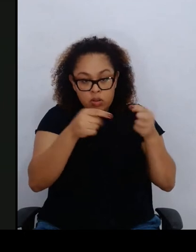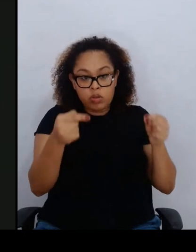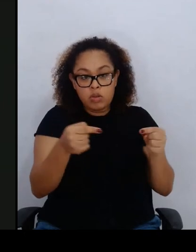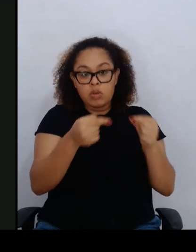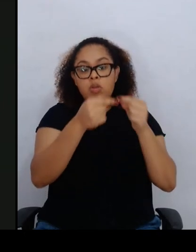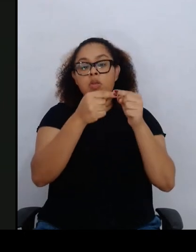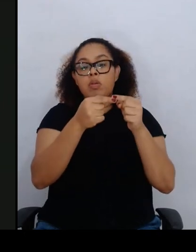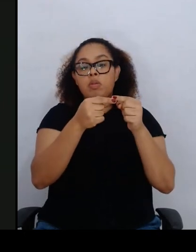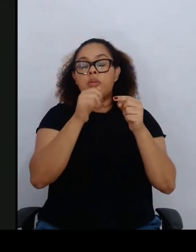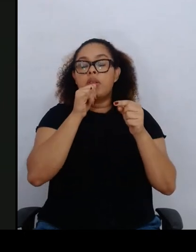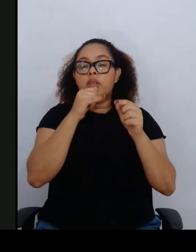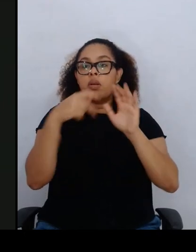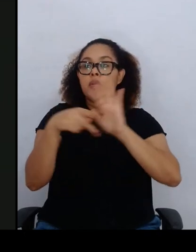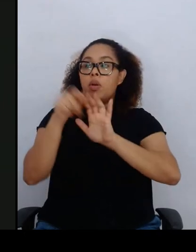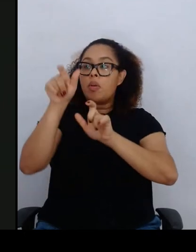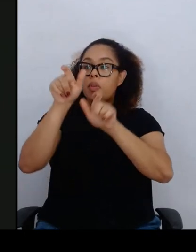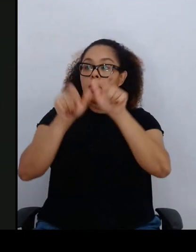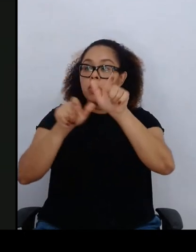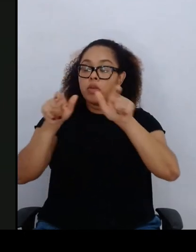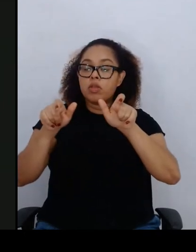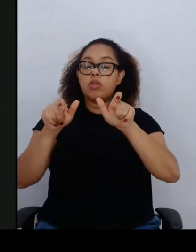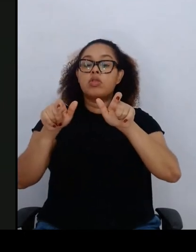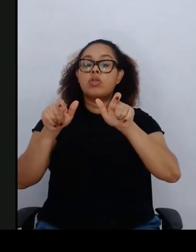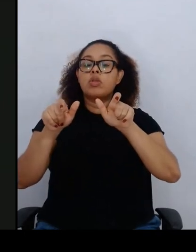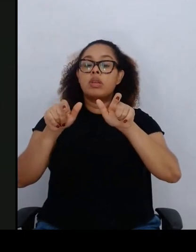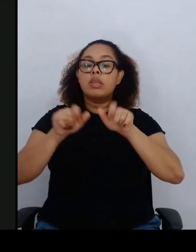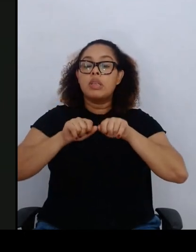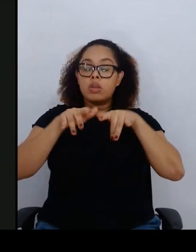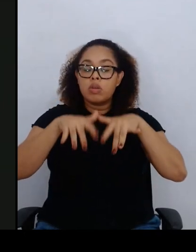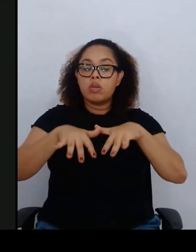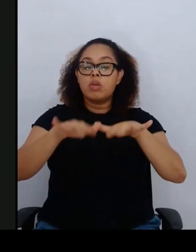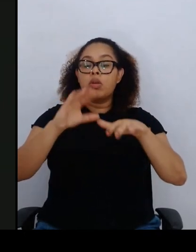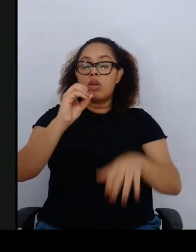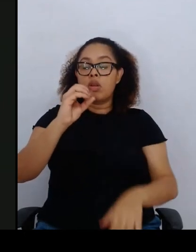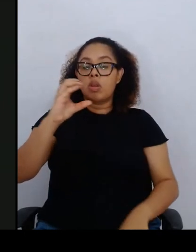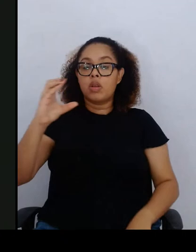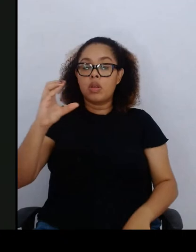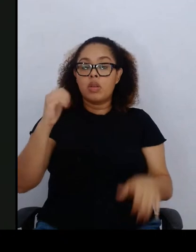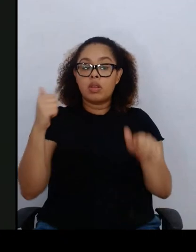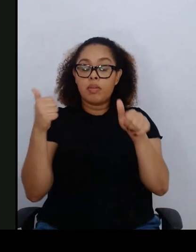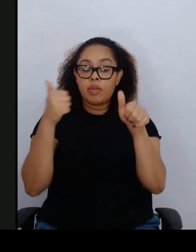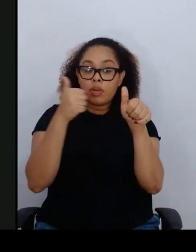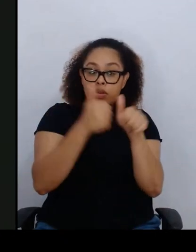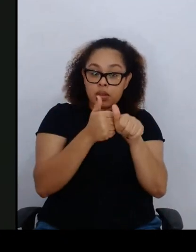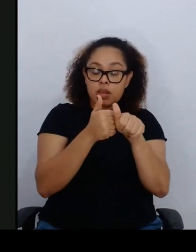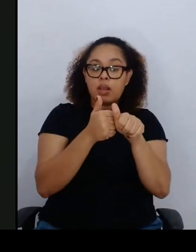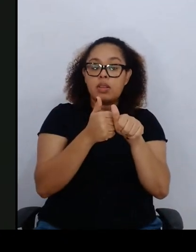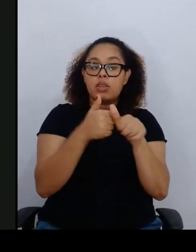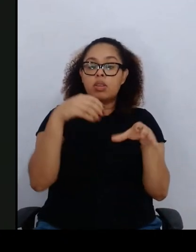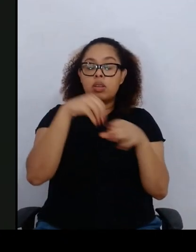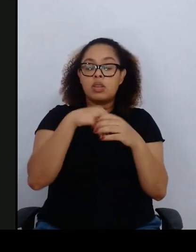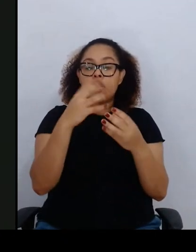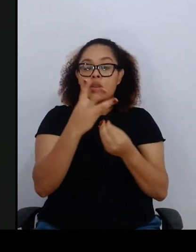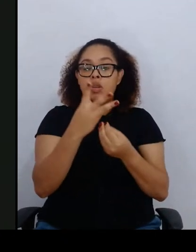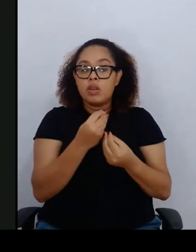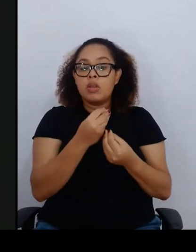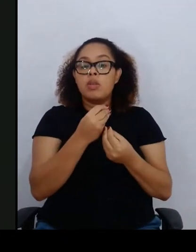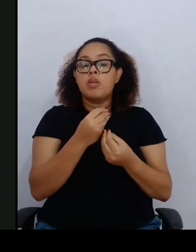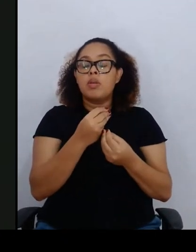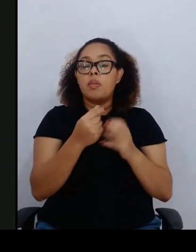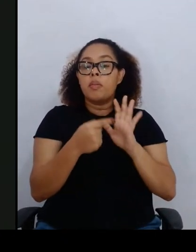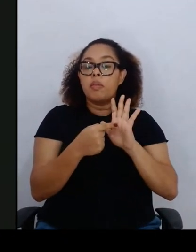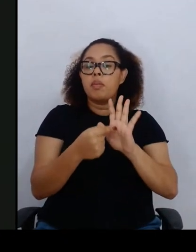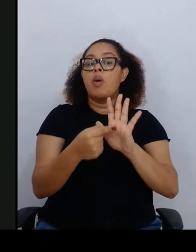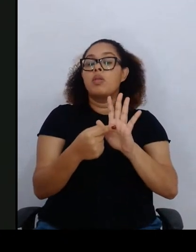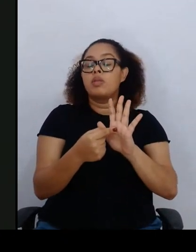score ocidentais quer dizer essa mistura de proximidade distância que vemos na obra parece insinuar o espetáculo ou